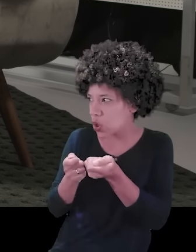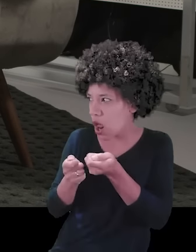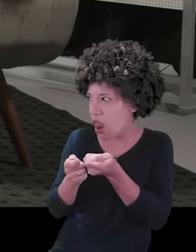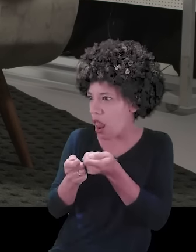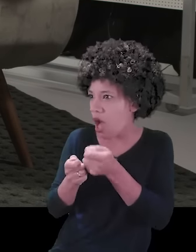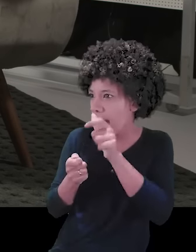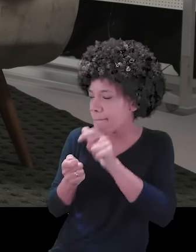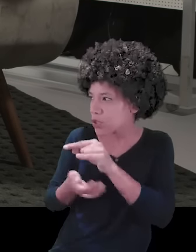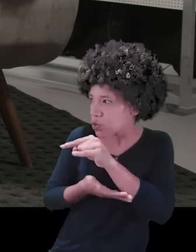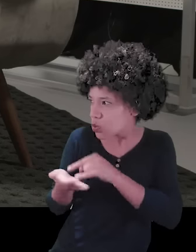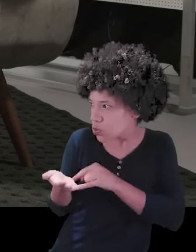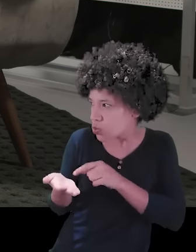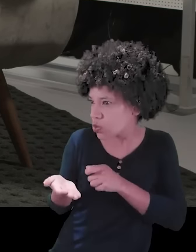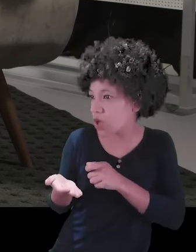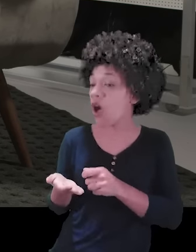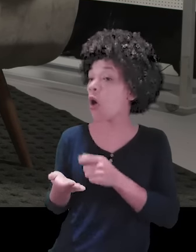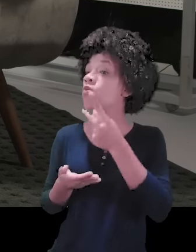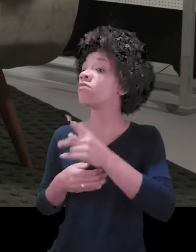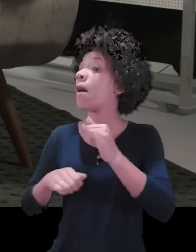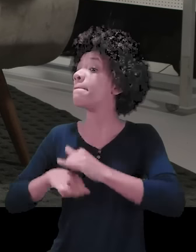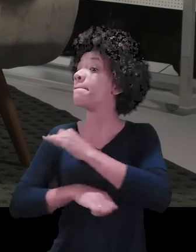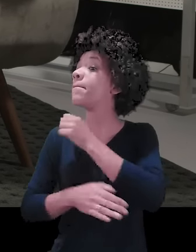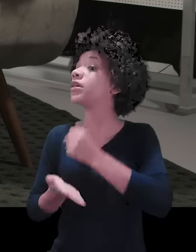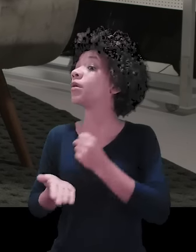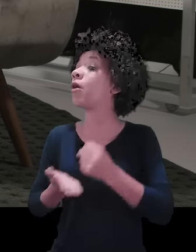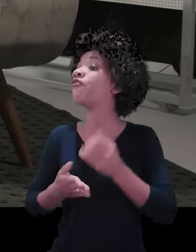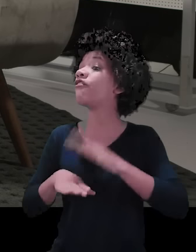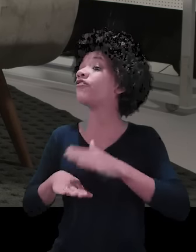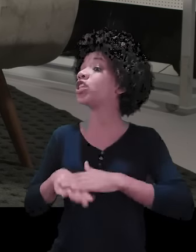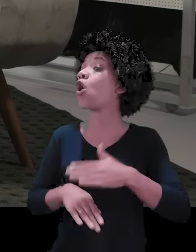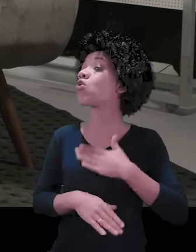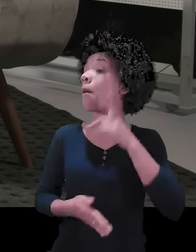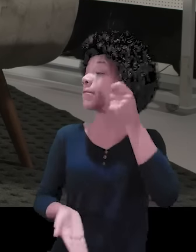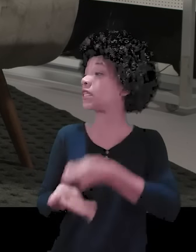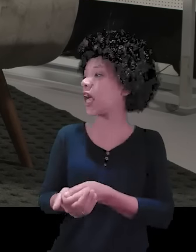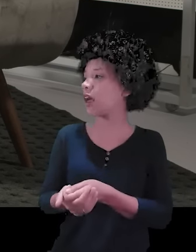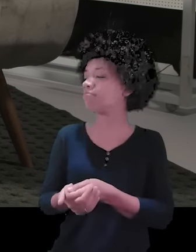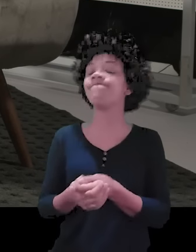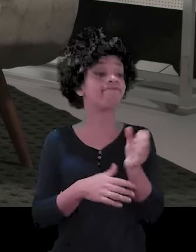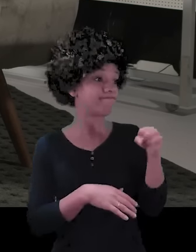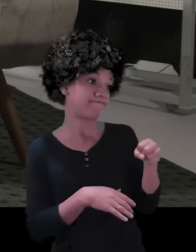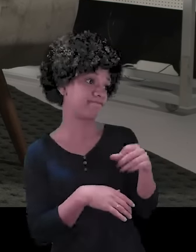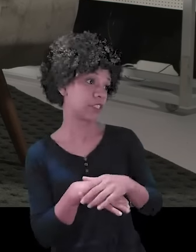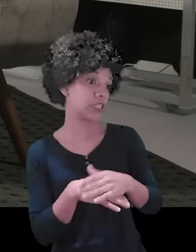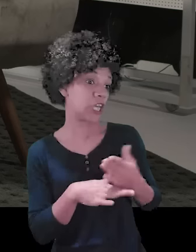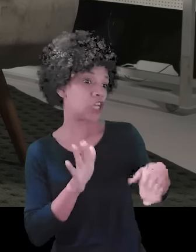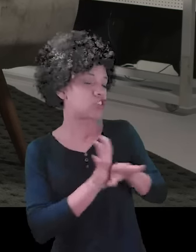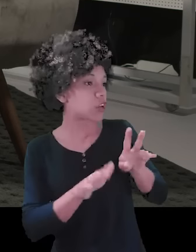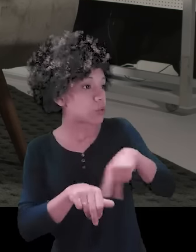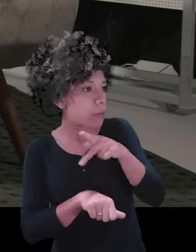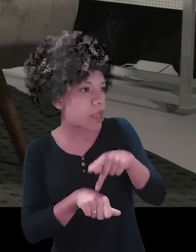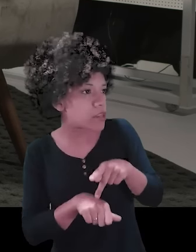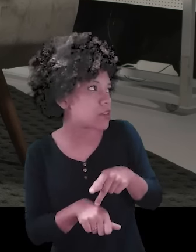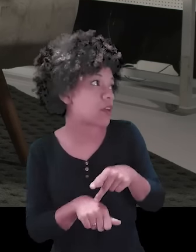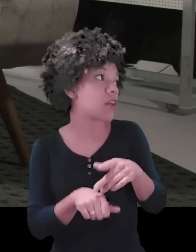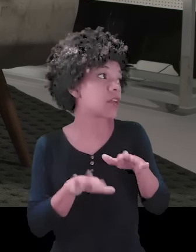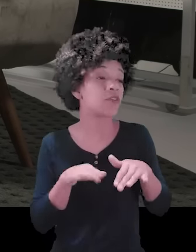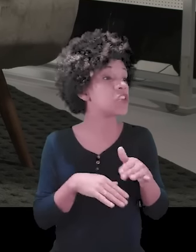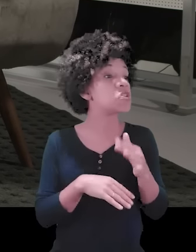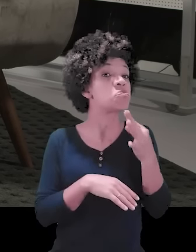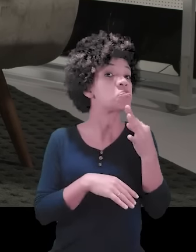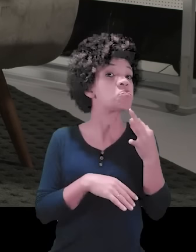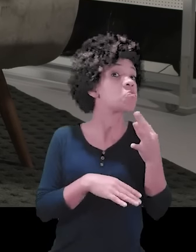dos documentos dela do tipo assim o passo aposta comigo se vai fazer o que eu quiser Exatamente porque ela não tem E aí chega num país que muitas